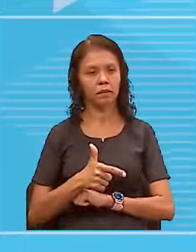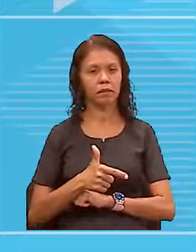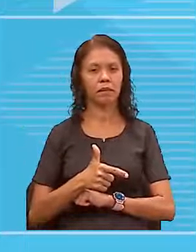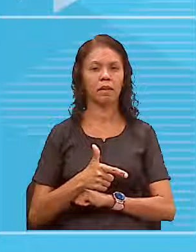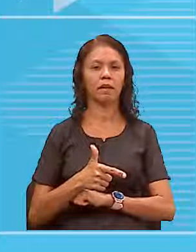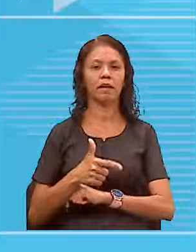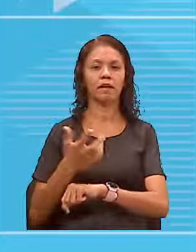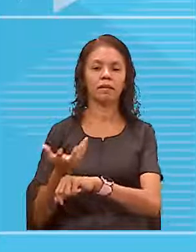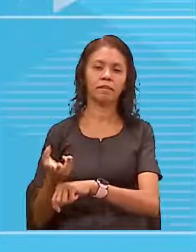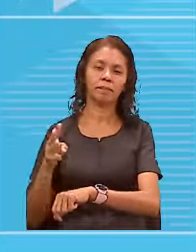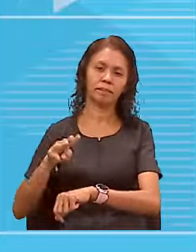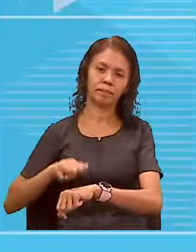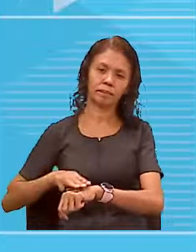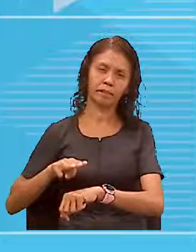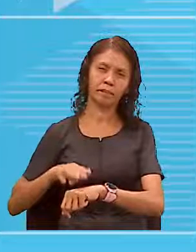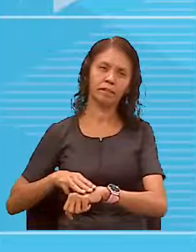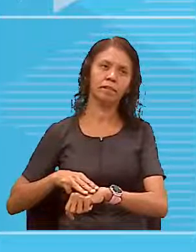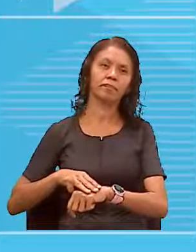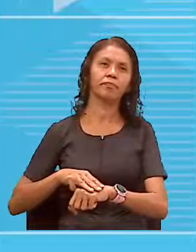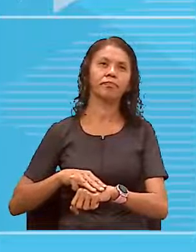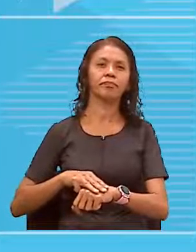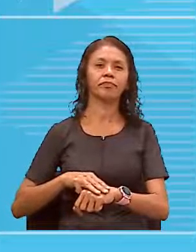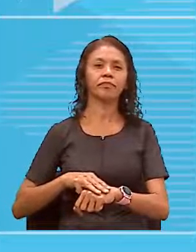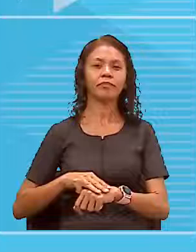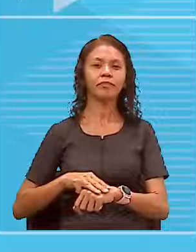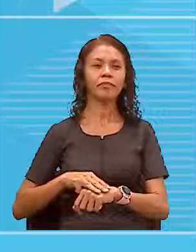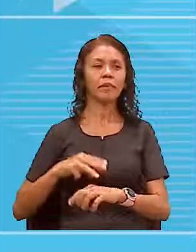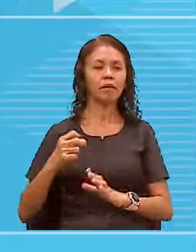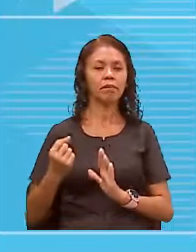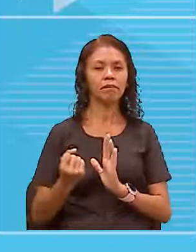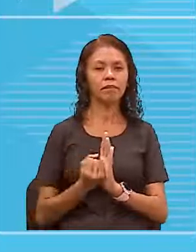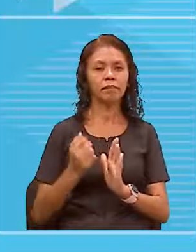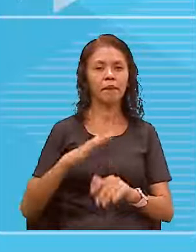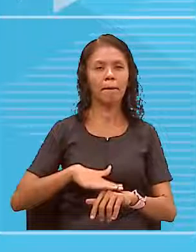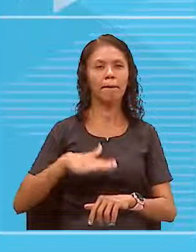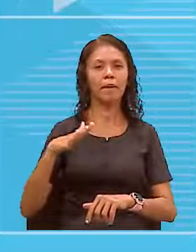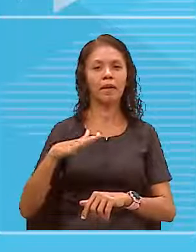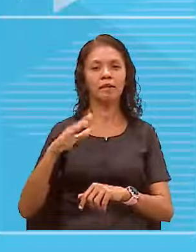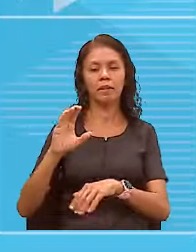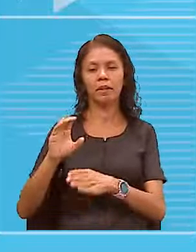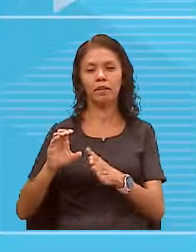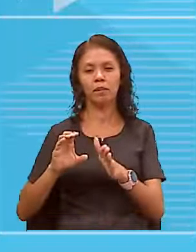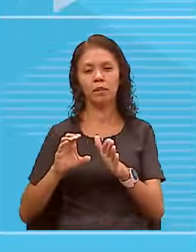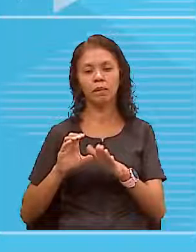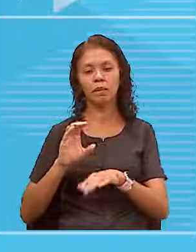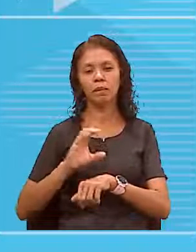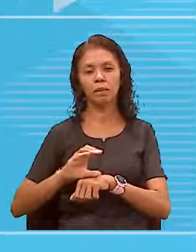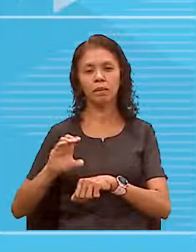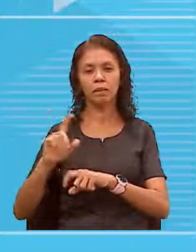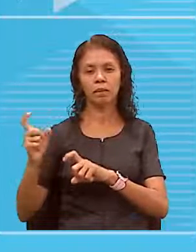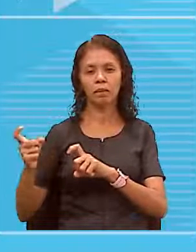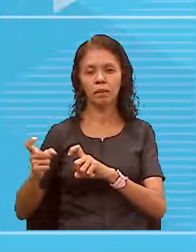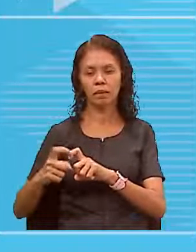a matemática. Ah, não, o peso maior para o curso de medicina é biologia e química.